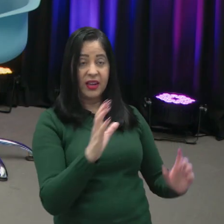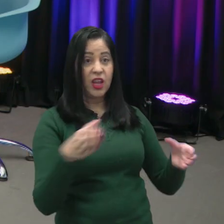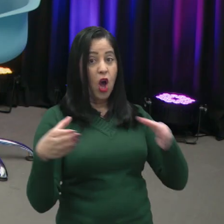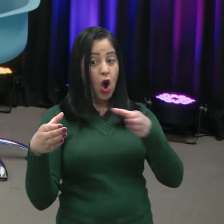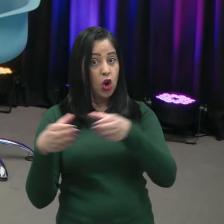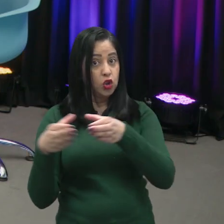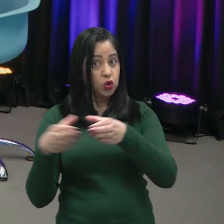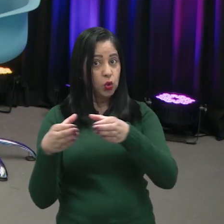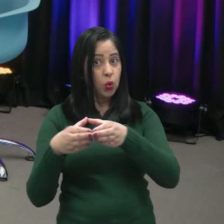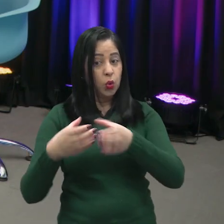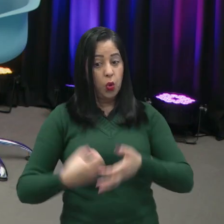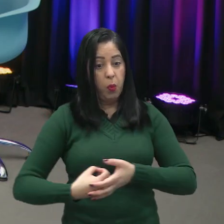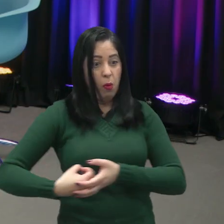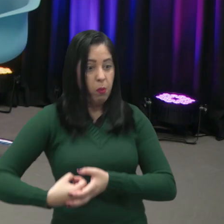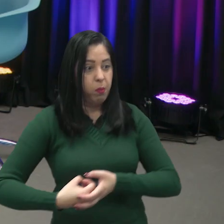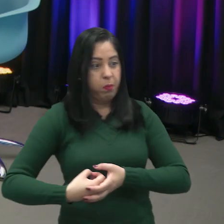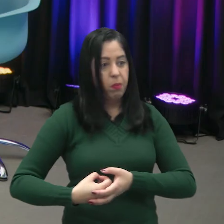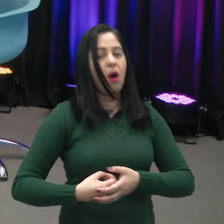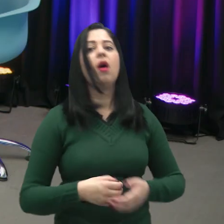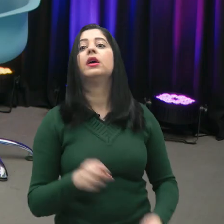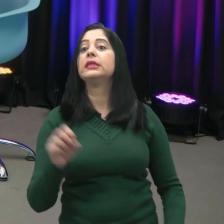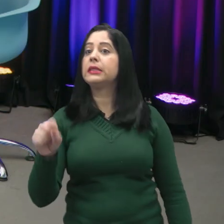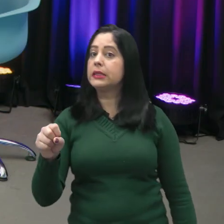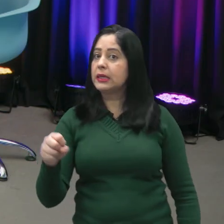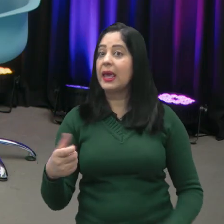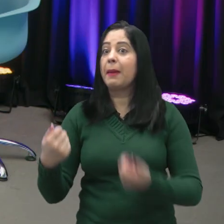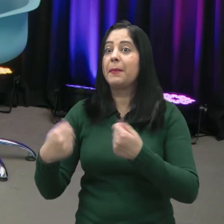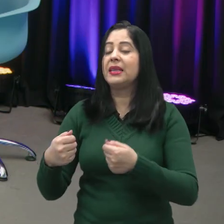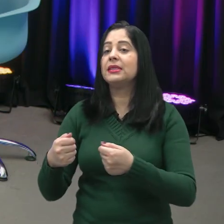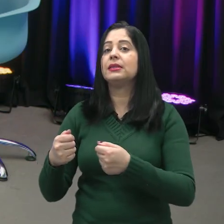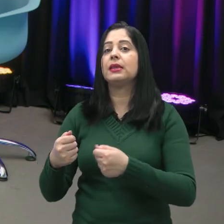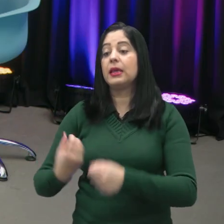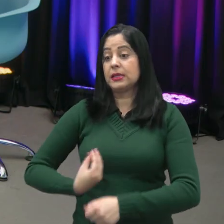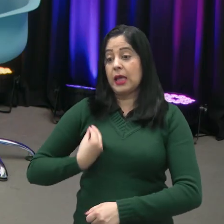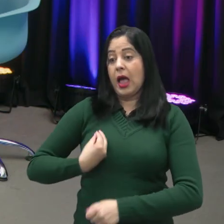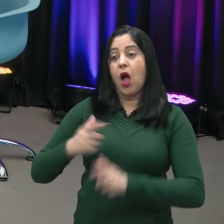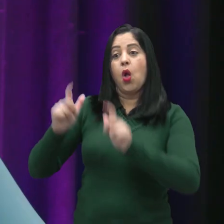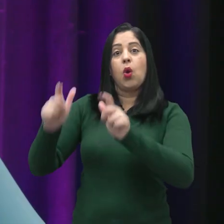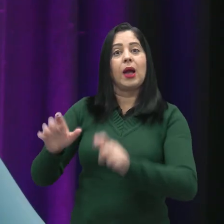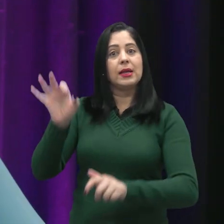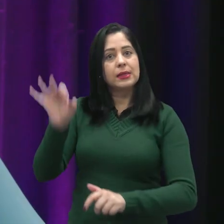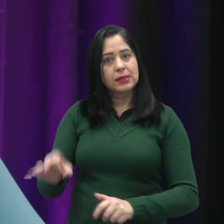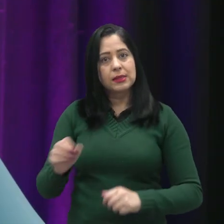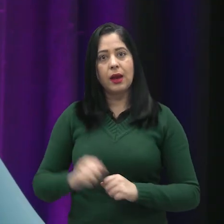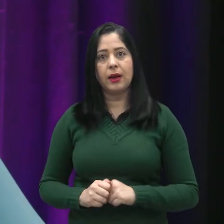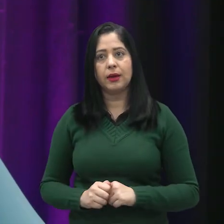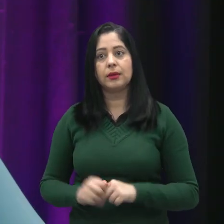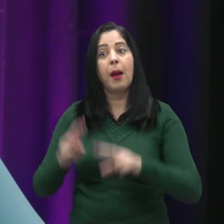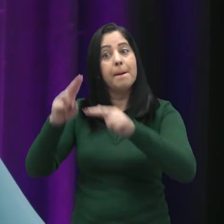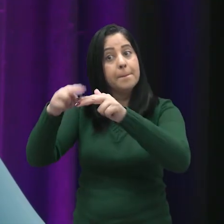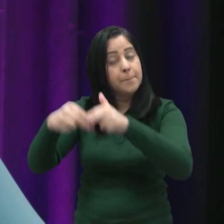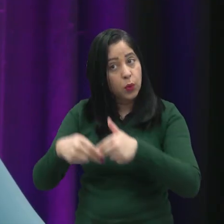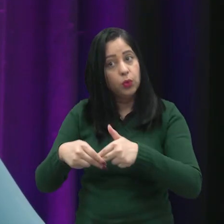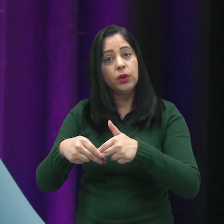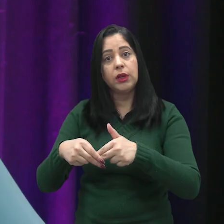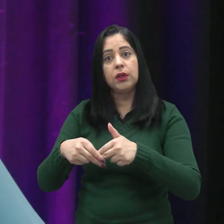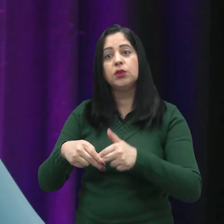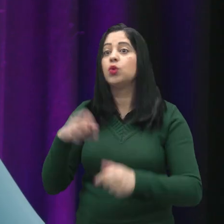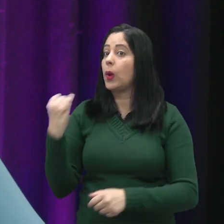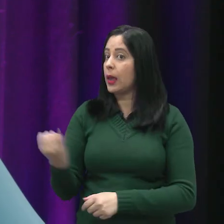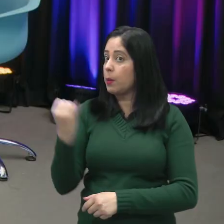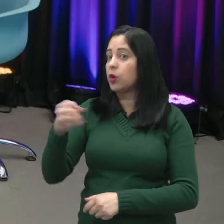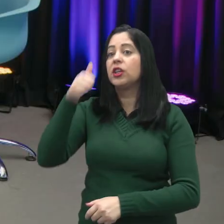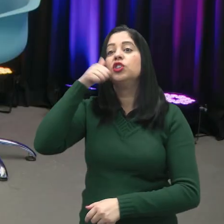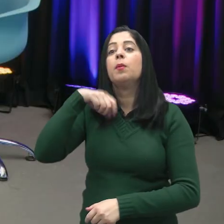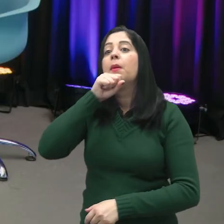do Atleta Cidadão. Então tudo é sobre você estar no lugar certo. Então eu acho que nesse momento é super importante o pai colocar a criança para experienciar o maior